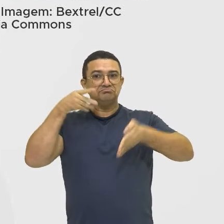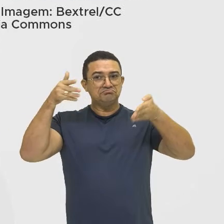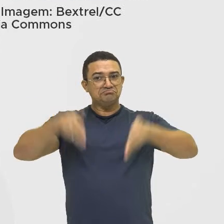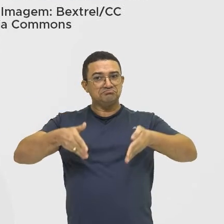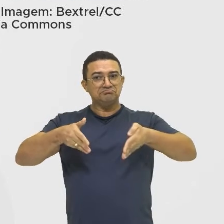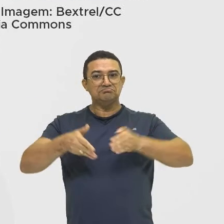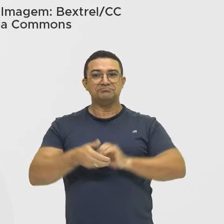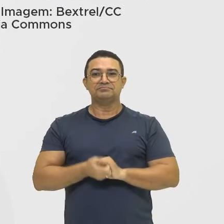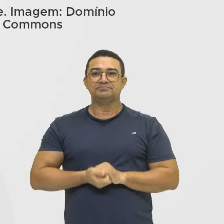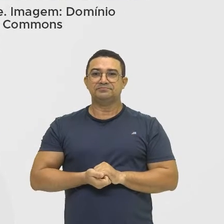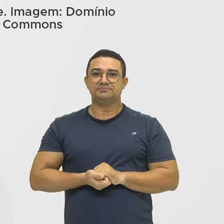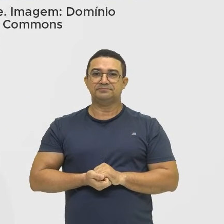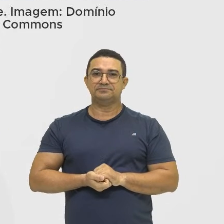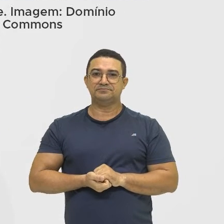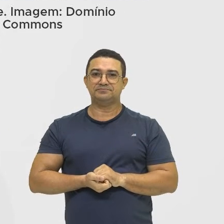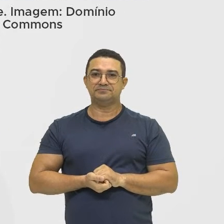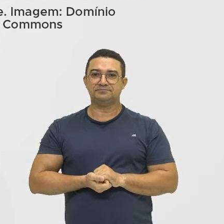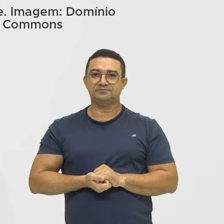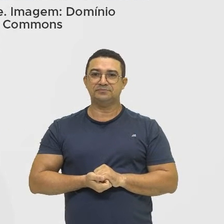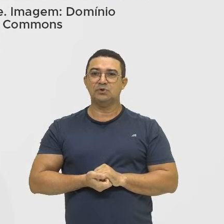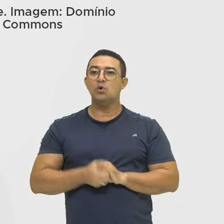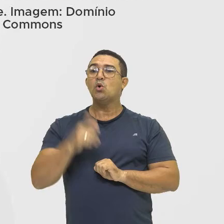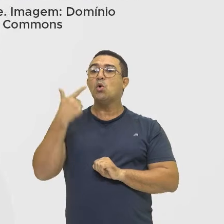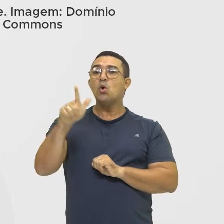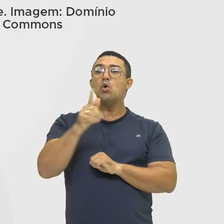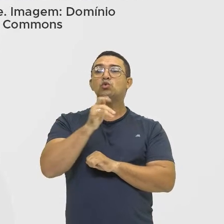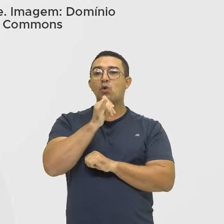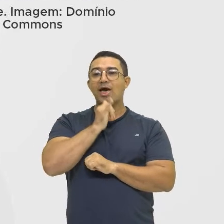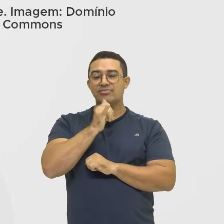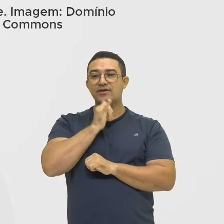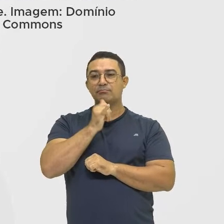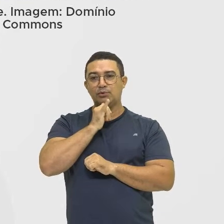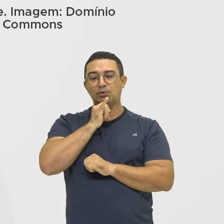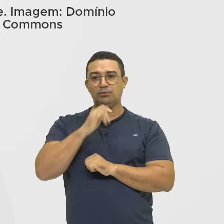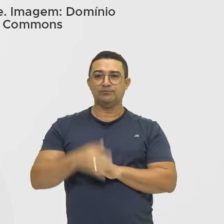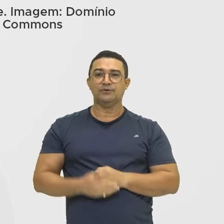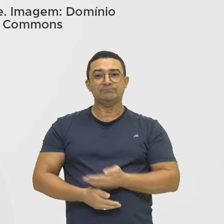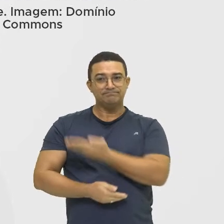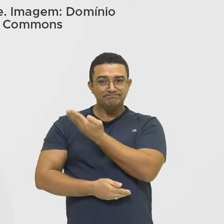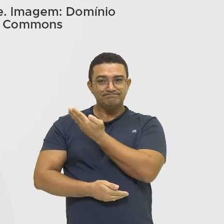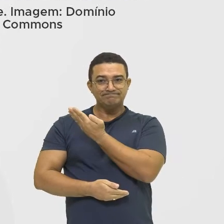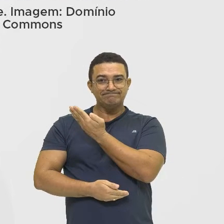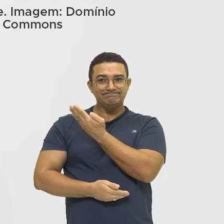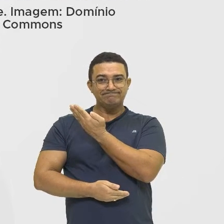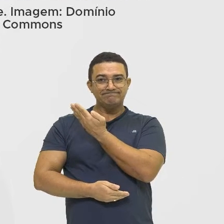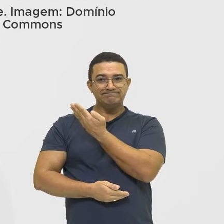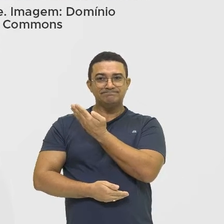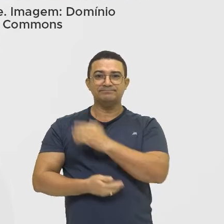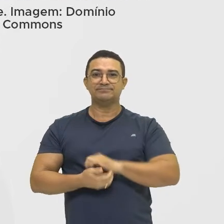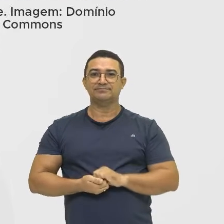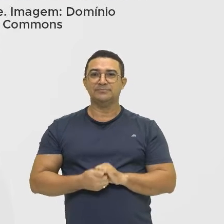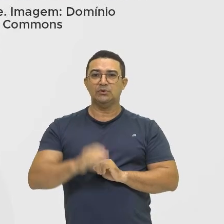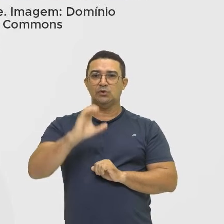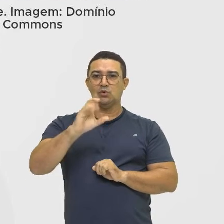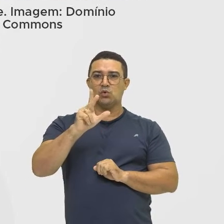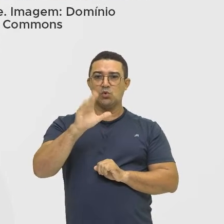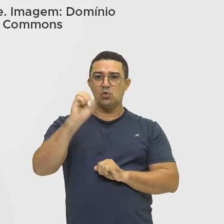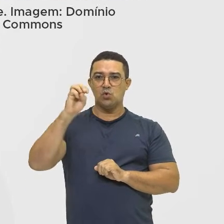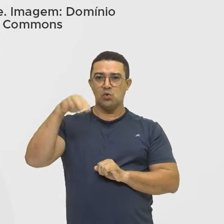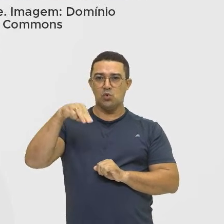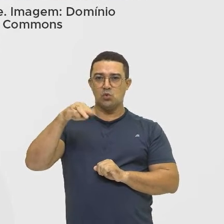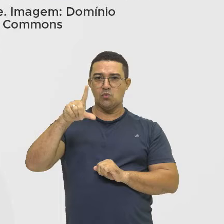Vamos ver? Nós temos um outro exemplo aqui para vocês desse período do Neolítico, que são menires e